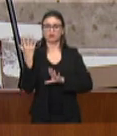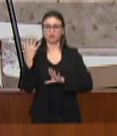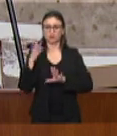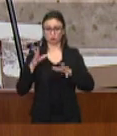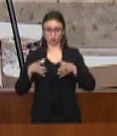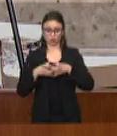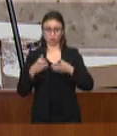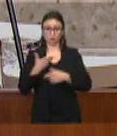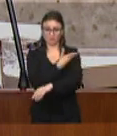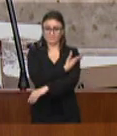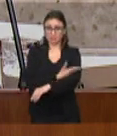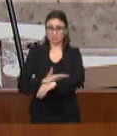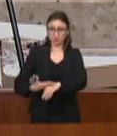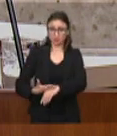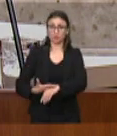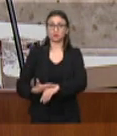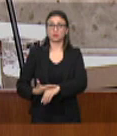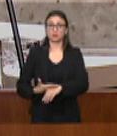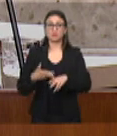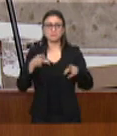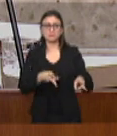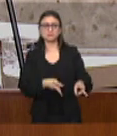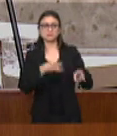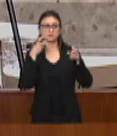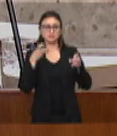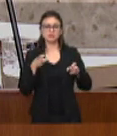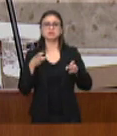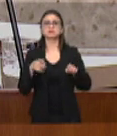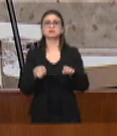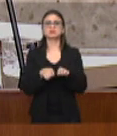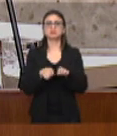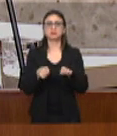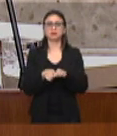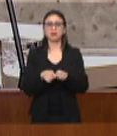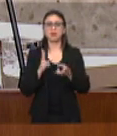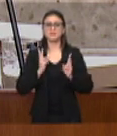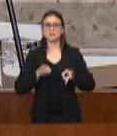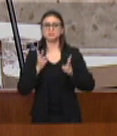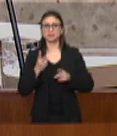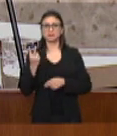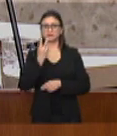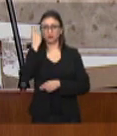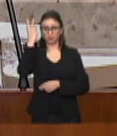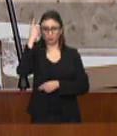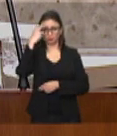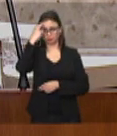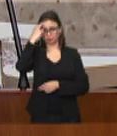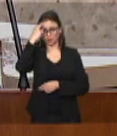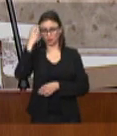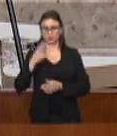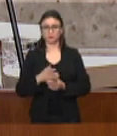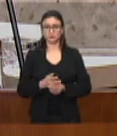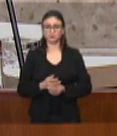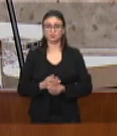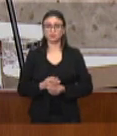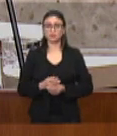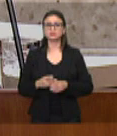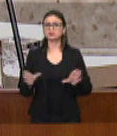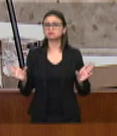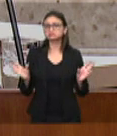branco, através da qual percebia a perspectiva de manter seus valores culturais. E